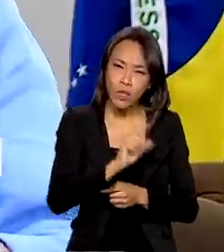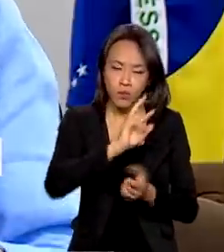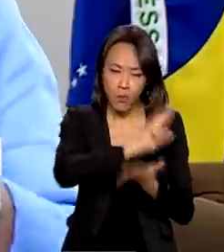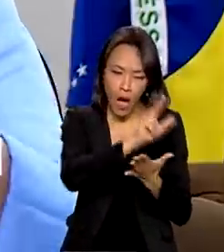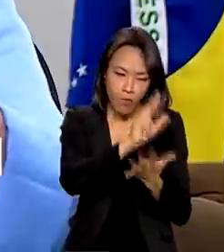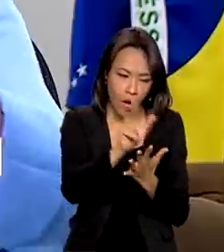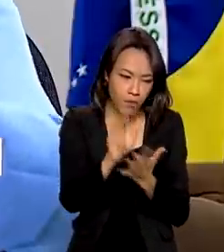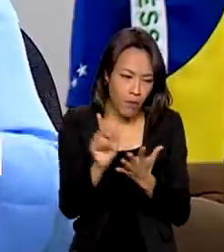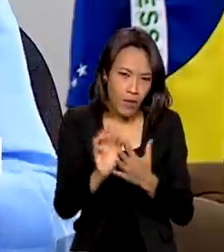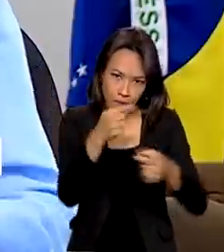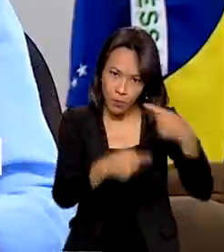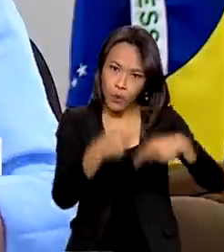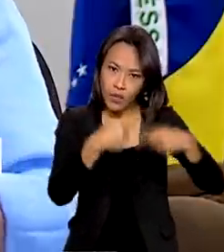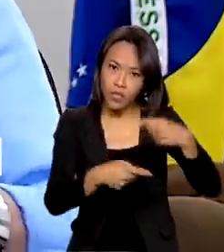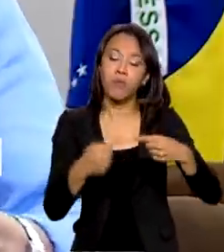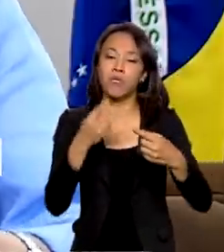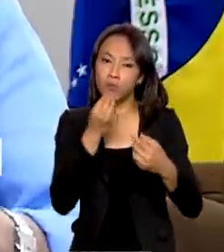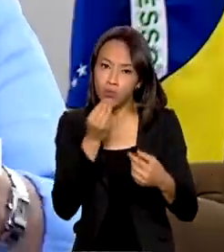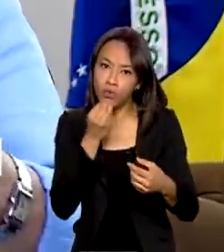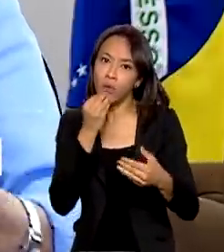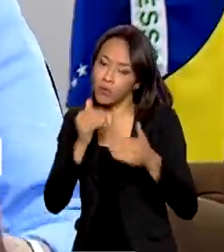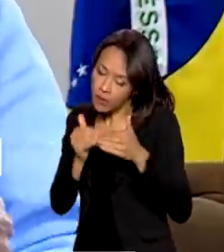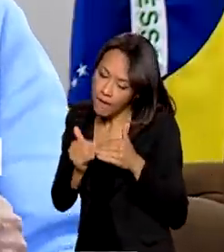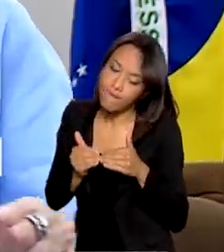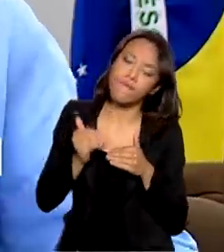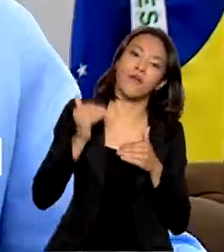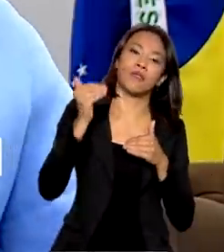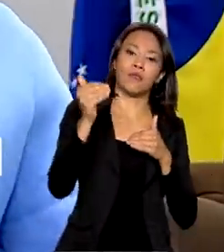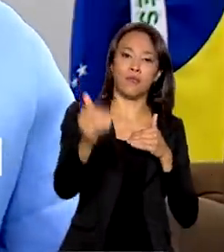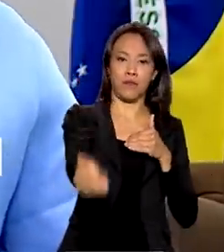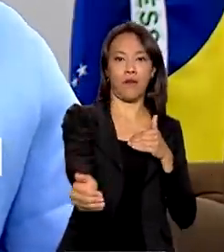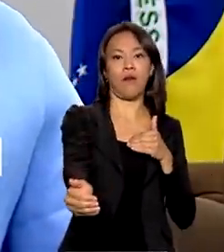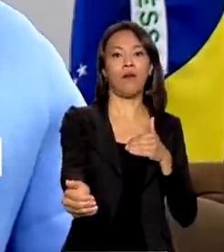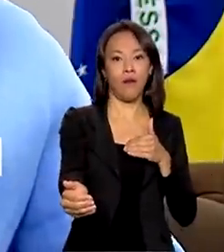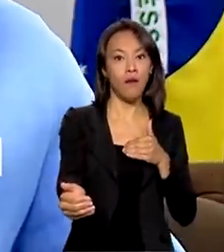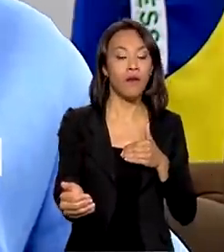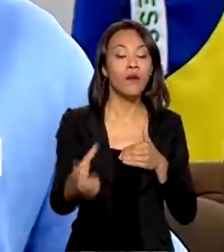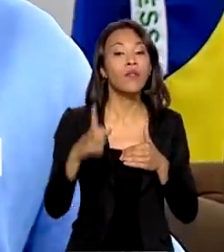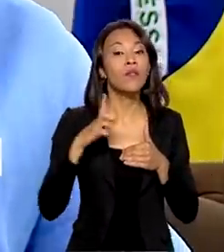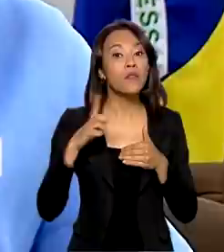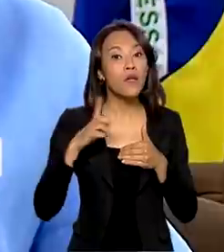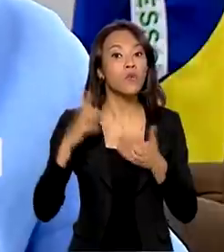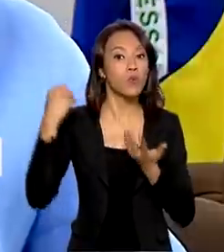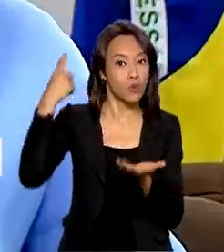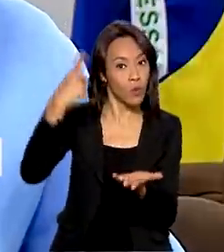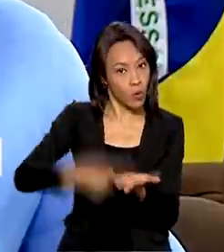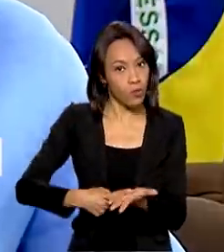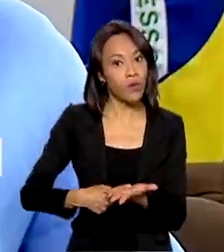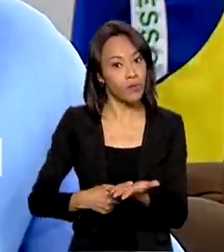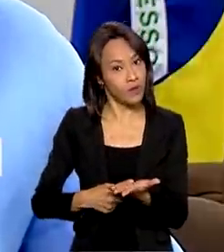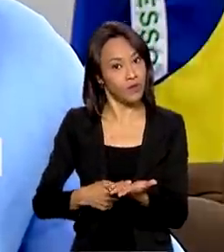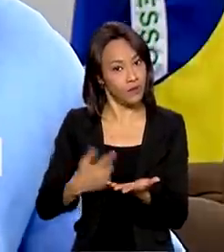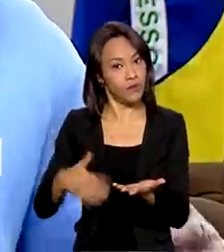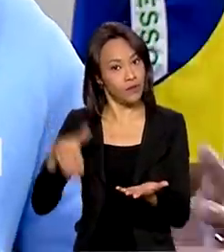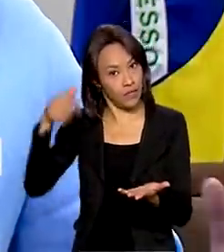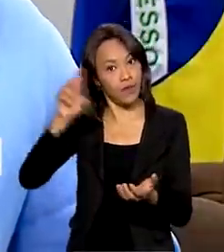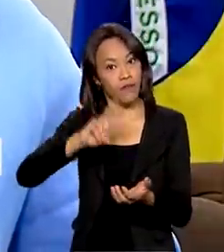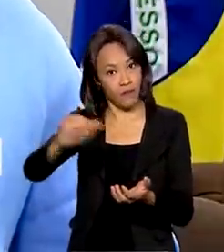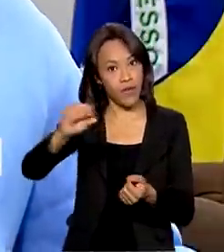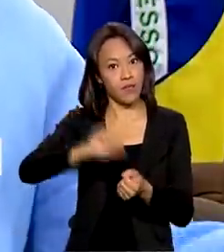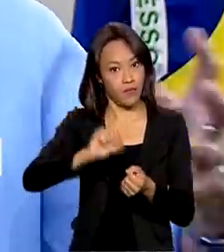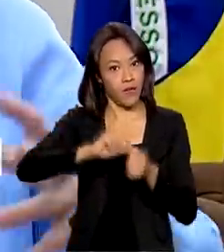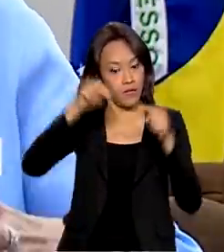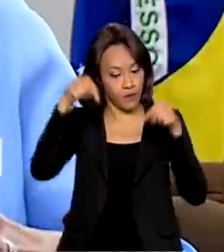crédito mas não podemos avançar mais nós temos aí ainda um um dever de casa que ainda será feito esse